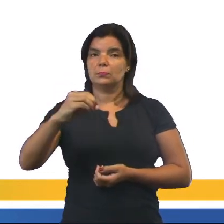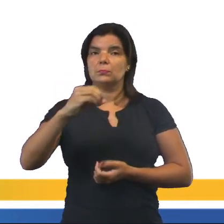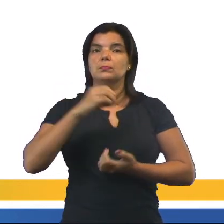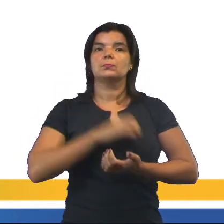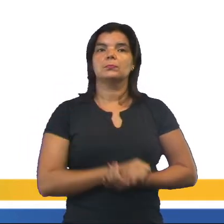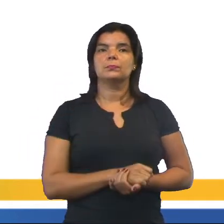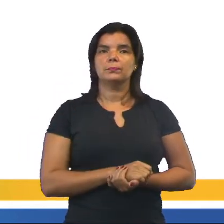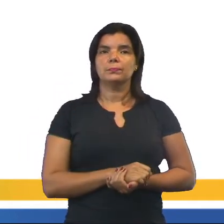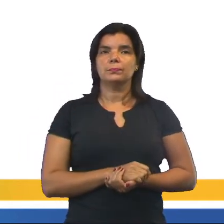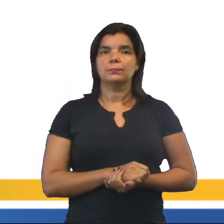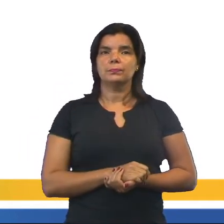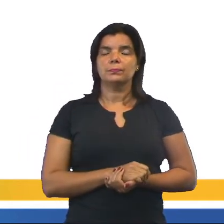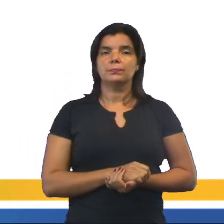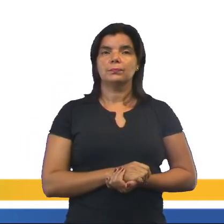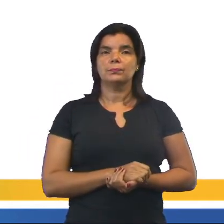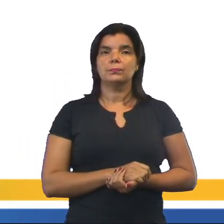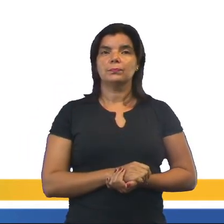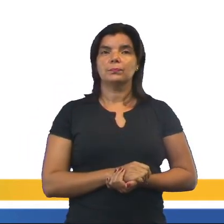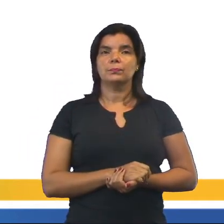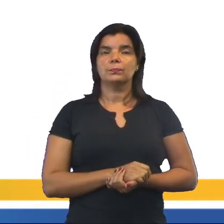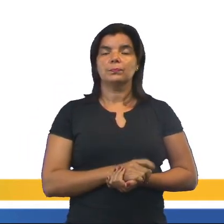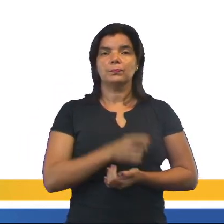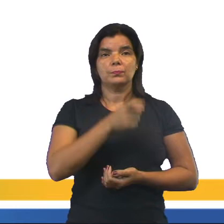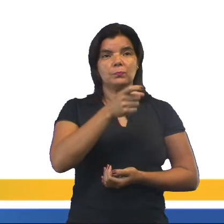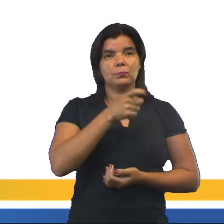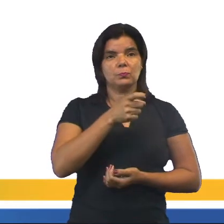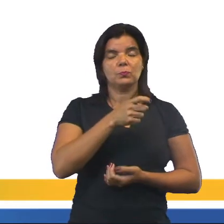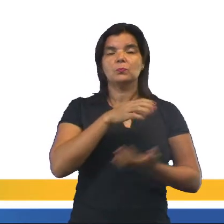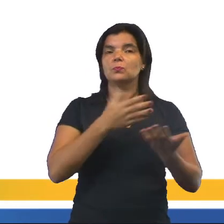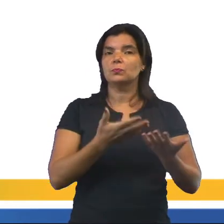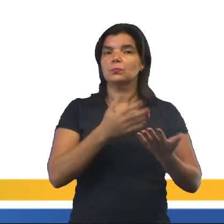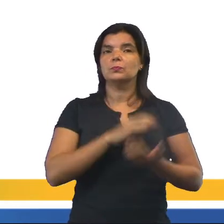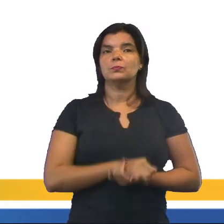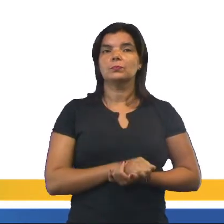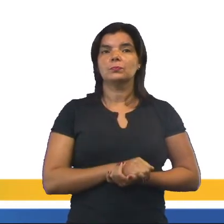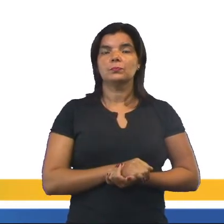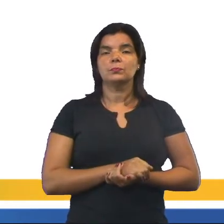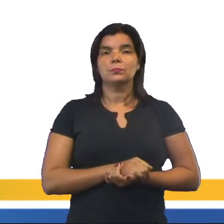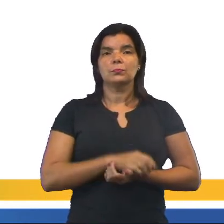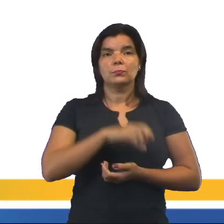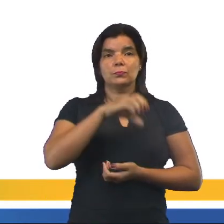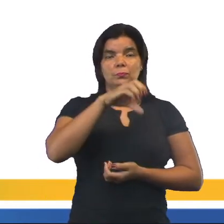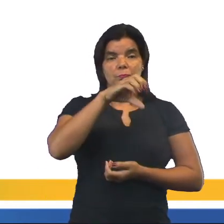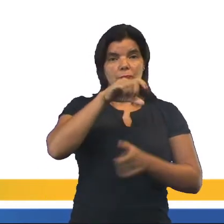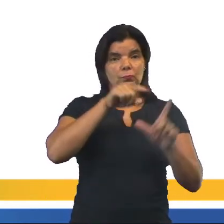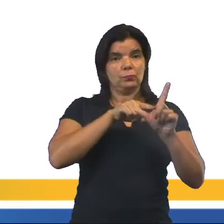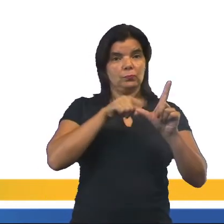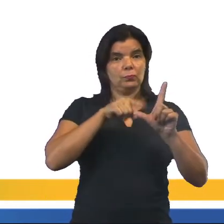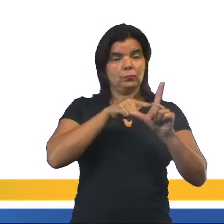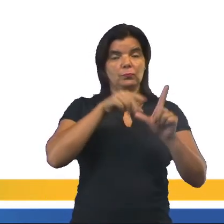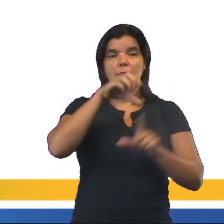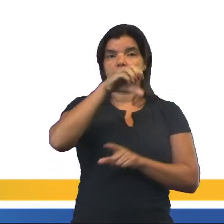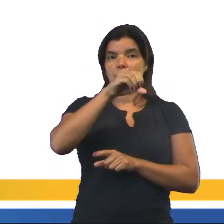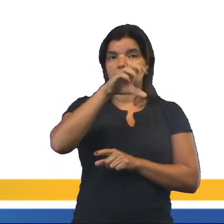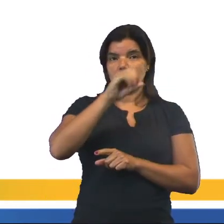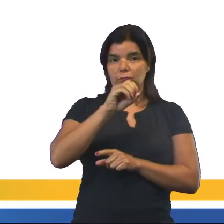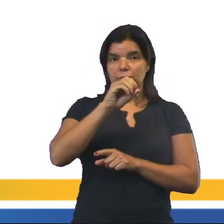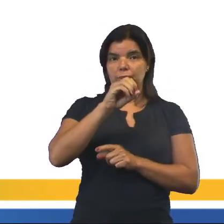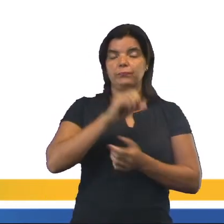seno de x também vai ser 0. Mas no momento 2, eu vou ter o ângulo de 90